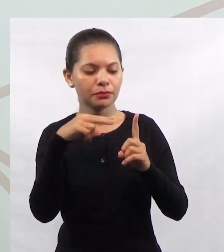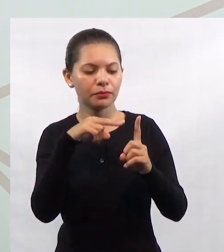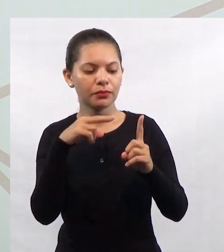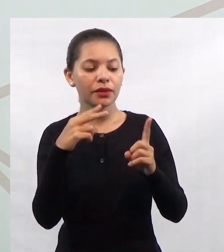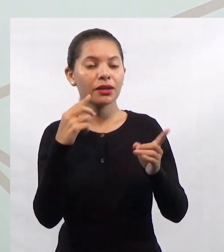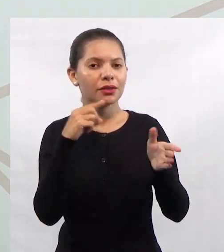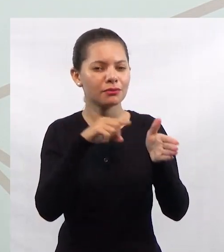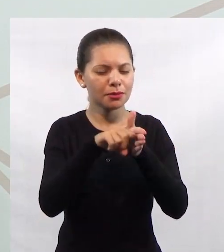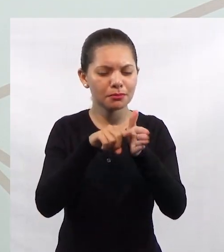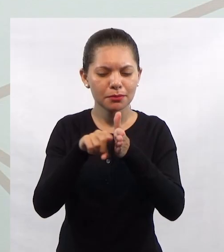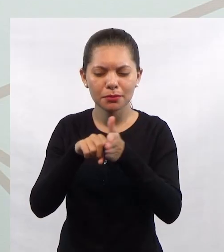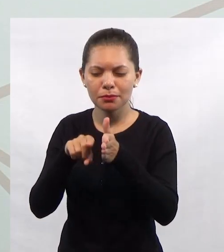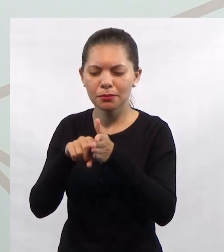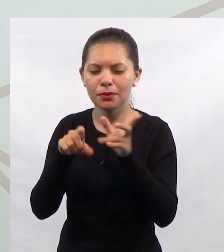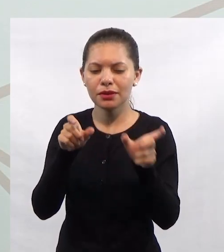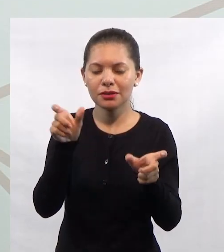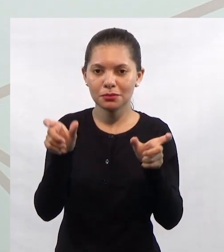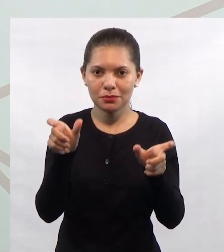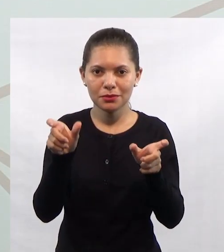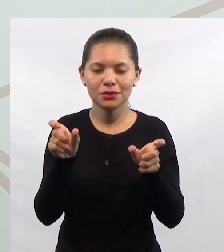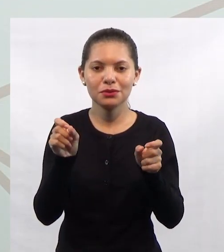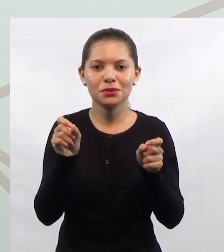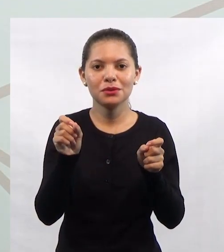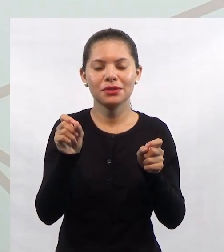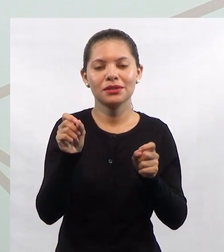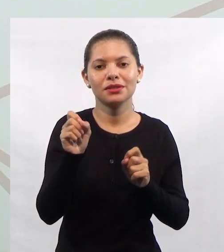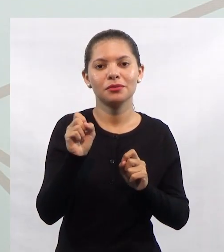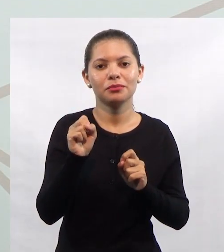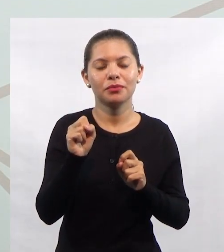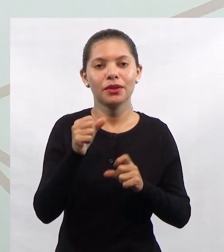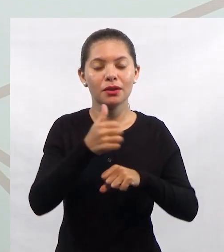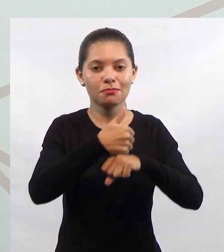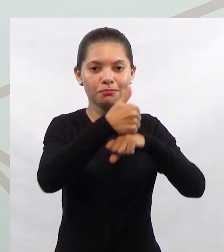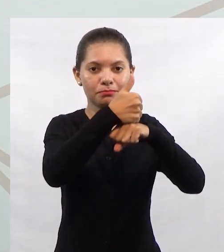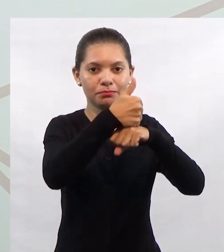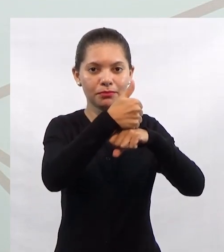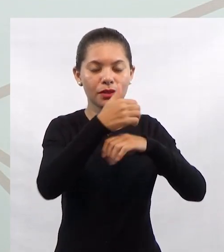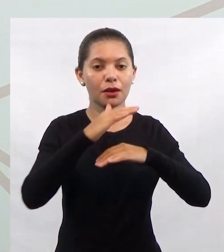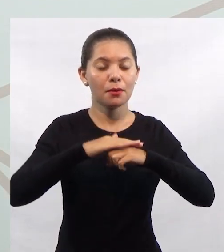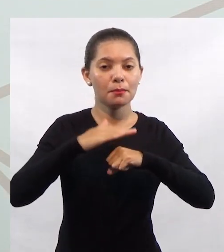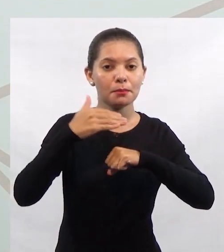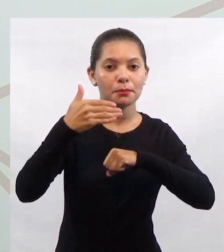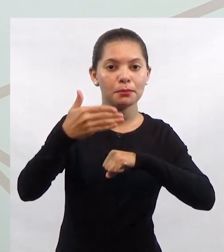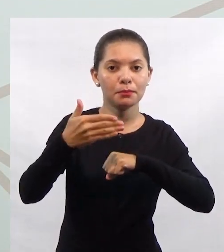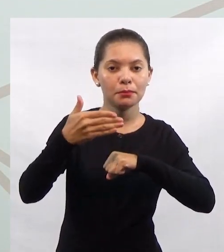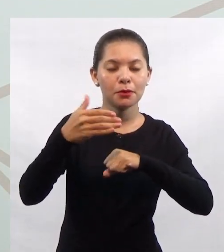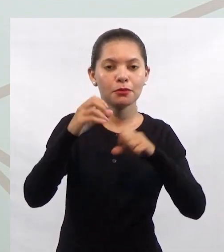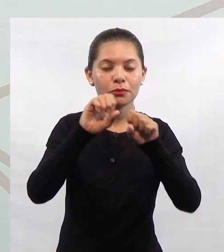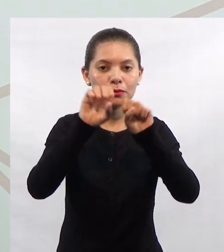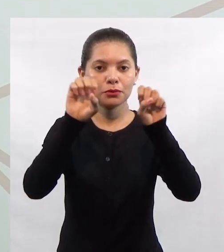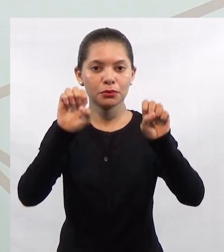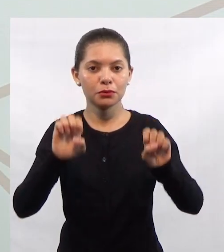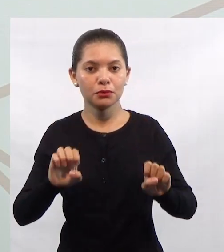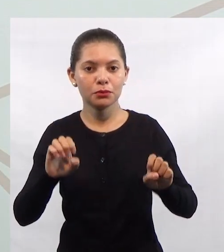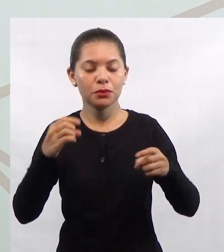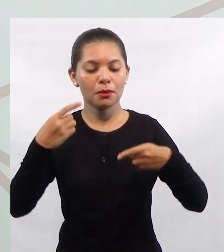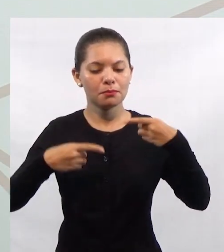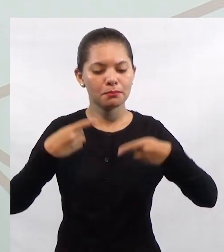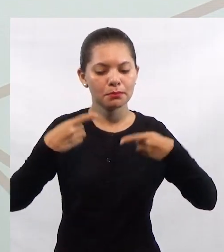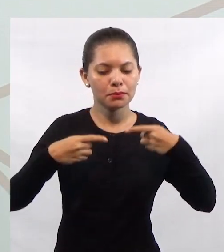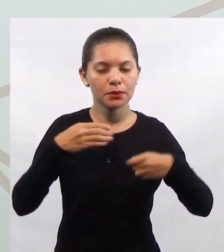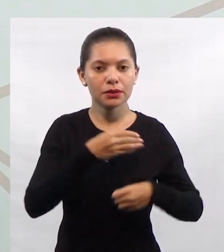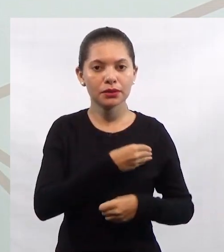os grandes representantes e pesquisadores da educação de jovens e adultos, de EJA, promovem ou